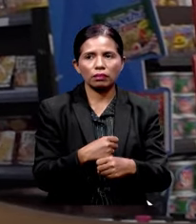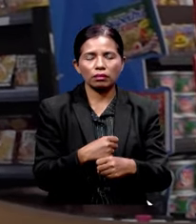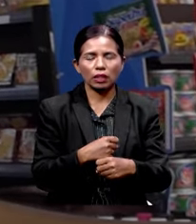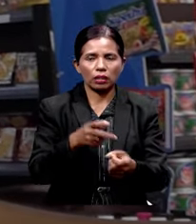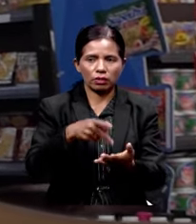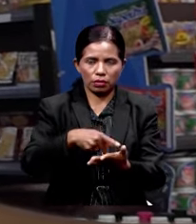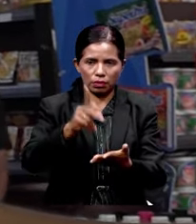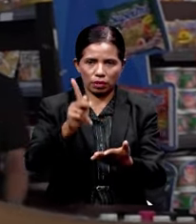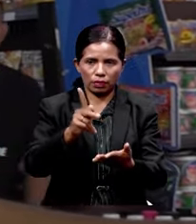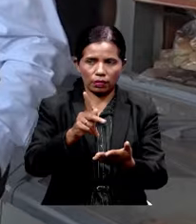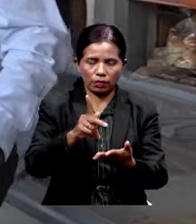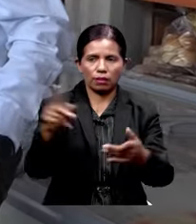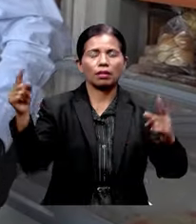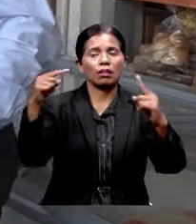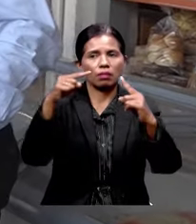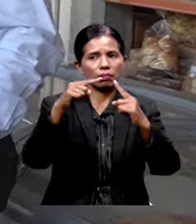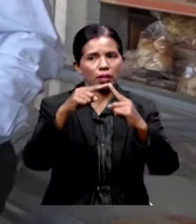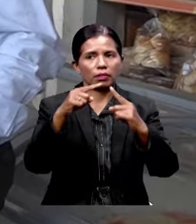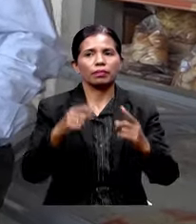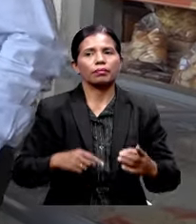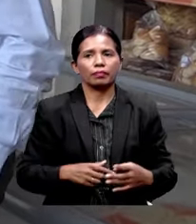pagamento ba